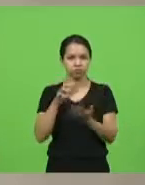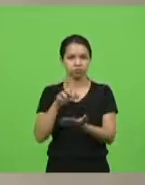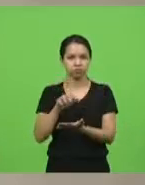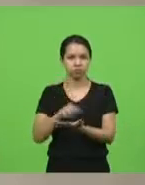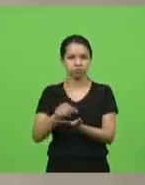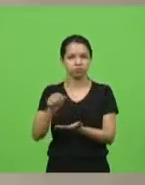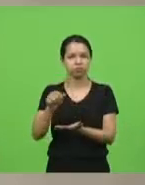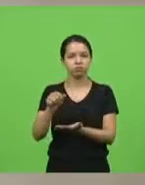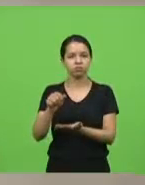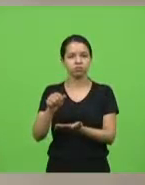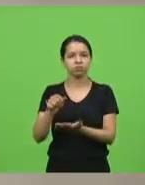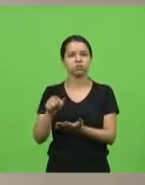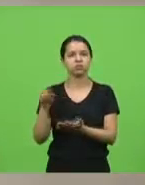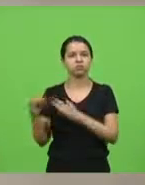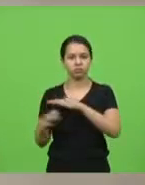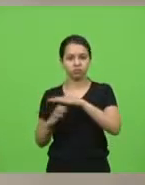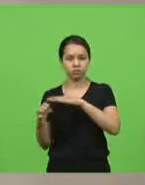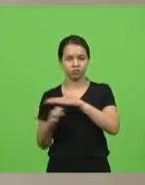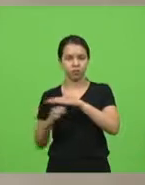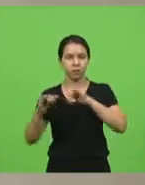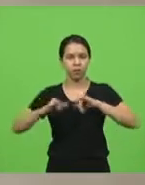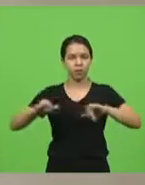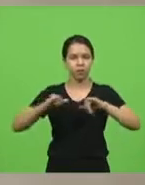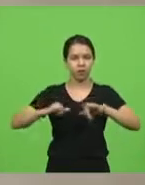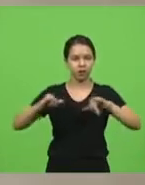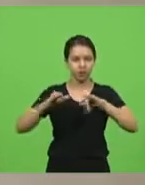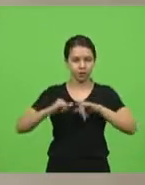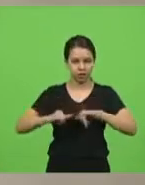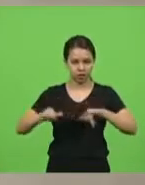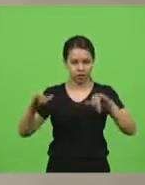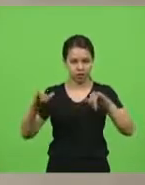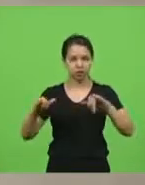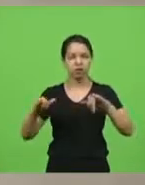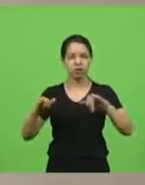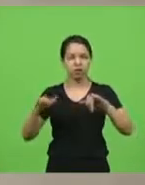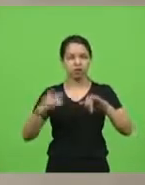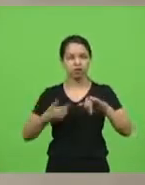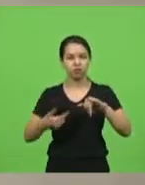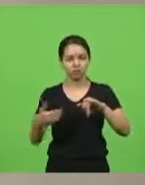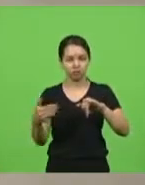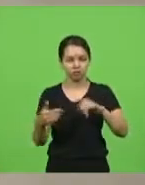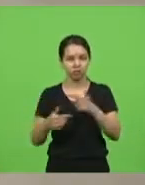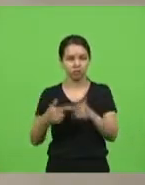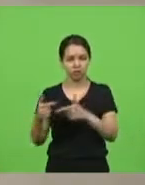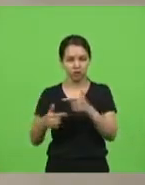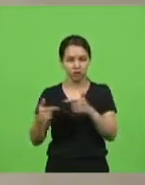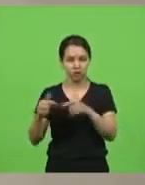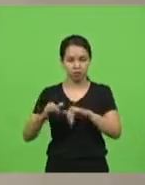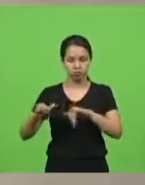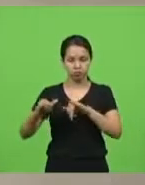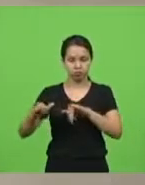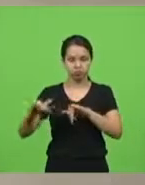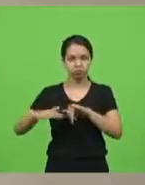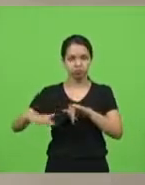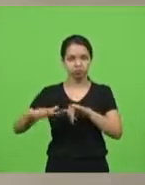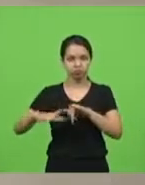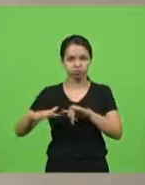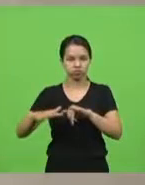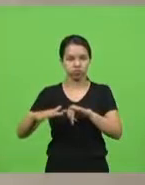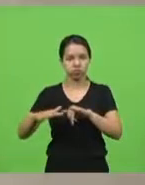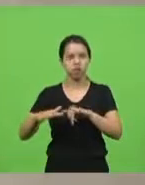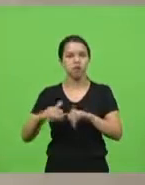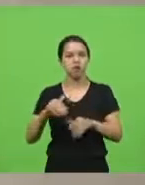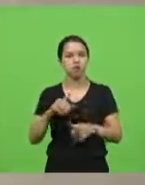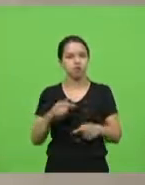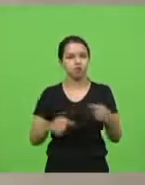agência de propaganda para a prestação de serviços publicitários. Em discussão, não havendo quem queira discutir, em votação,